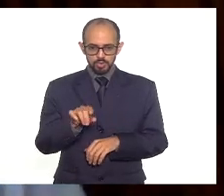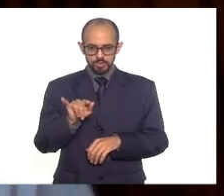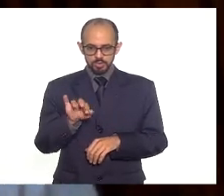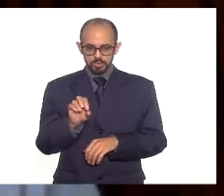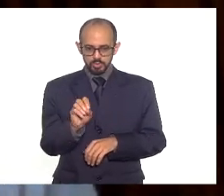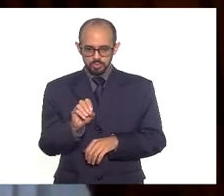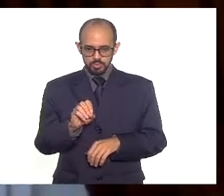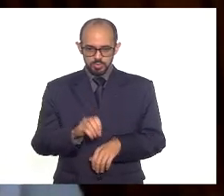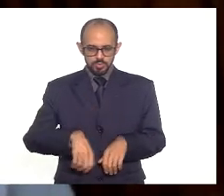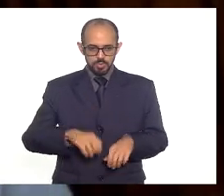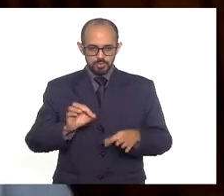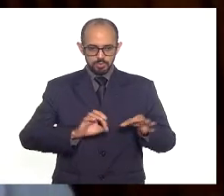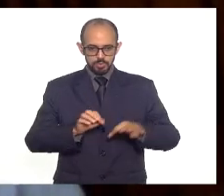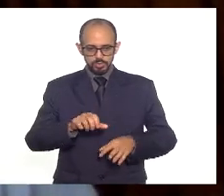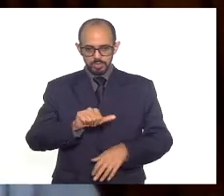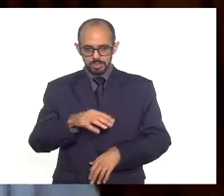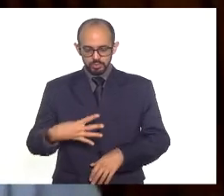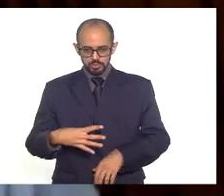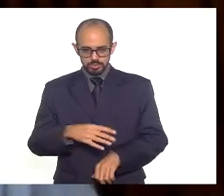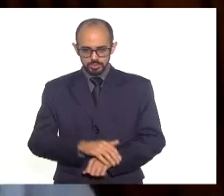14.